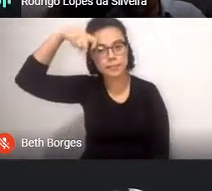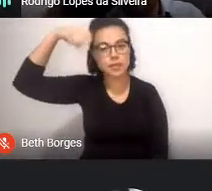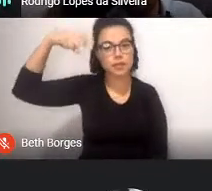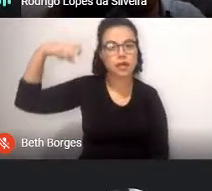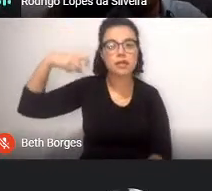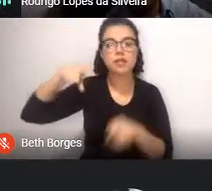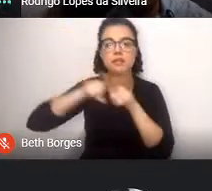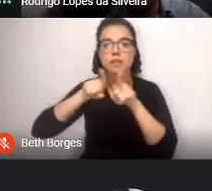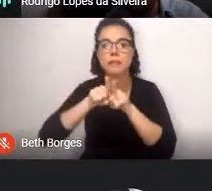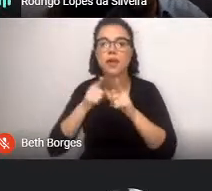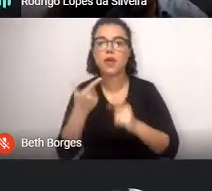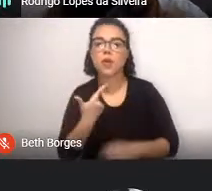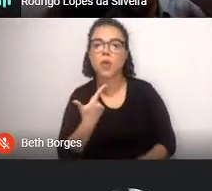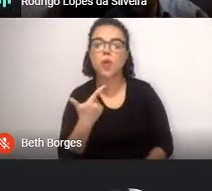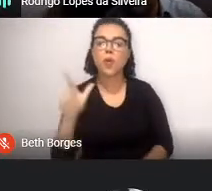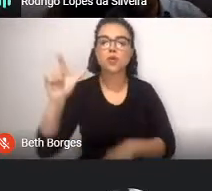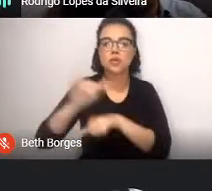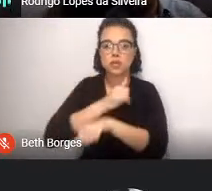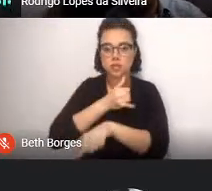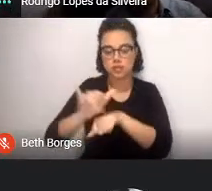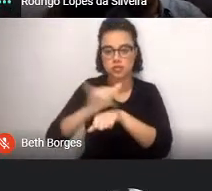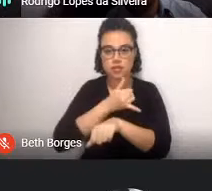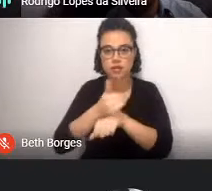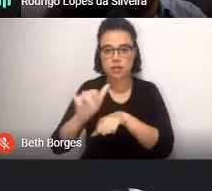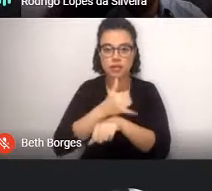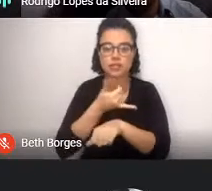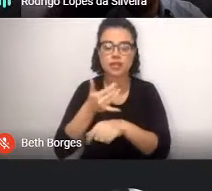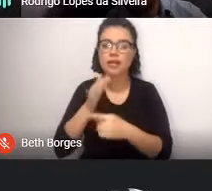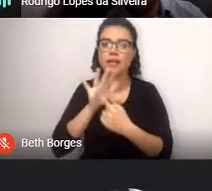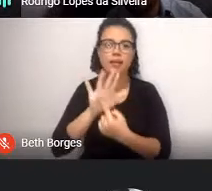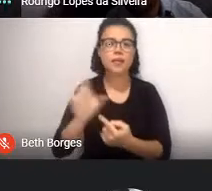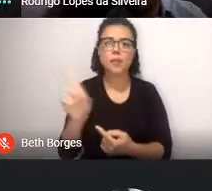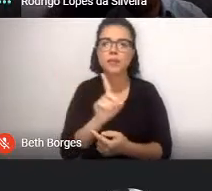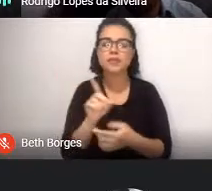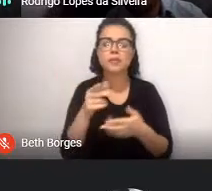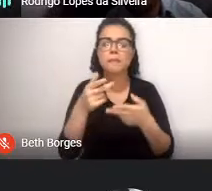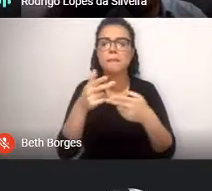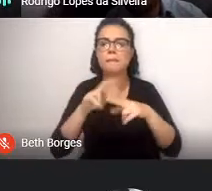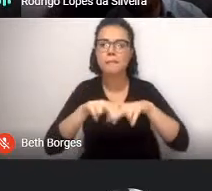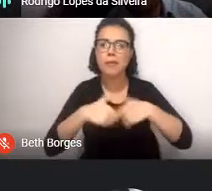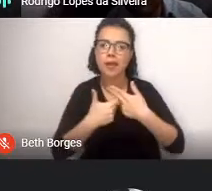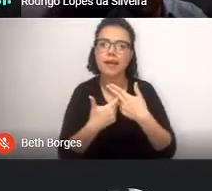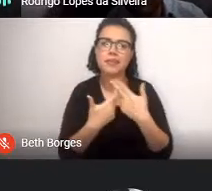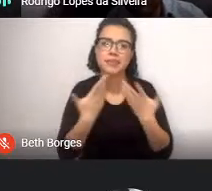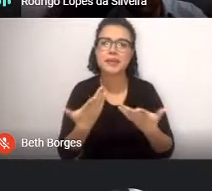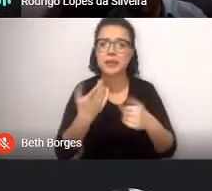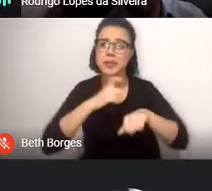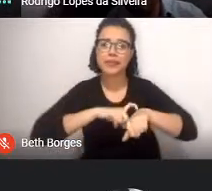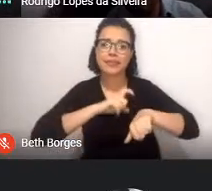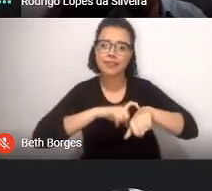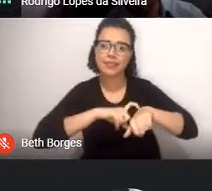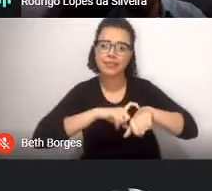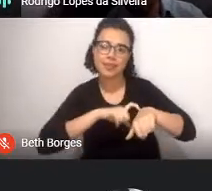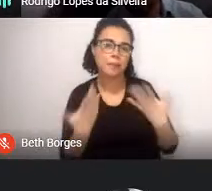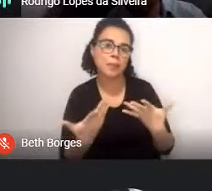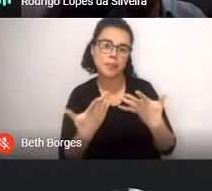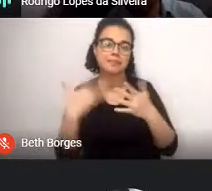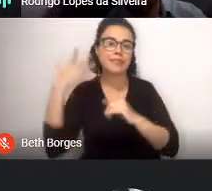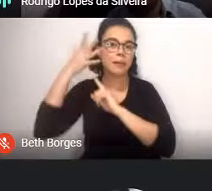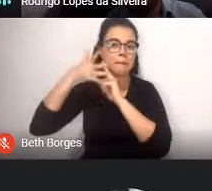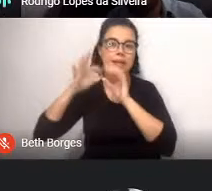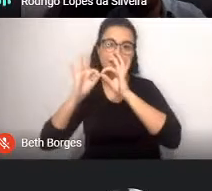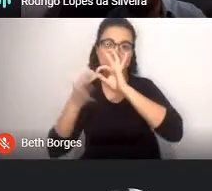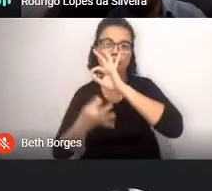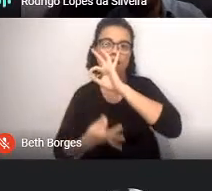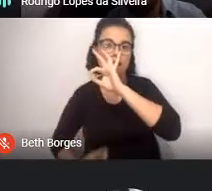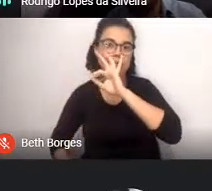também o mindfulness, que eu não trouxe para cá, porque senão nossa palestra iria se estender muito e aí ficaria muito